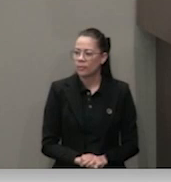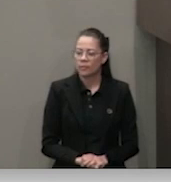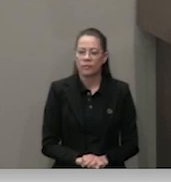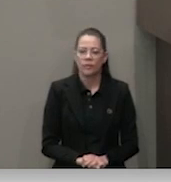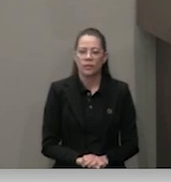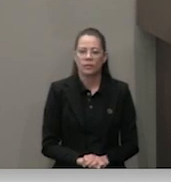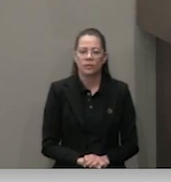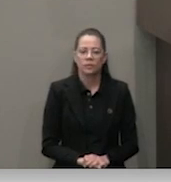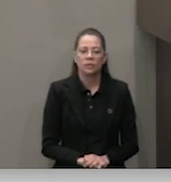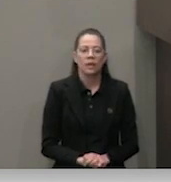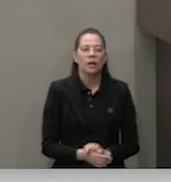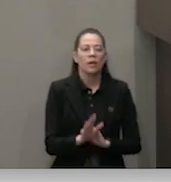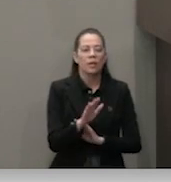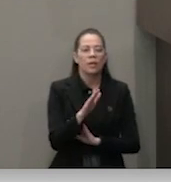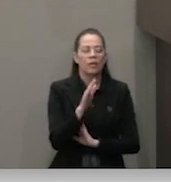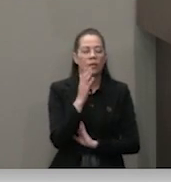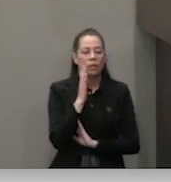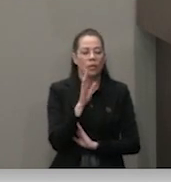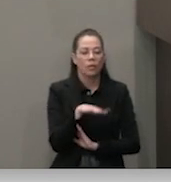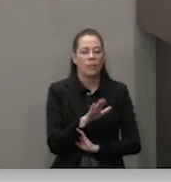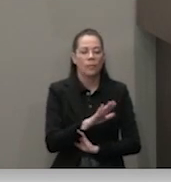Qual é que é